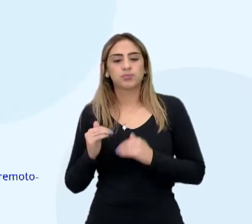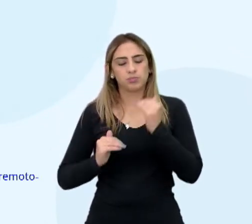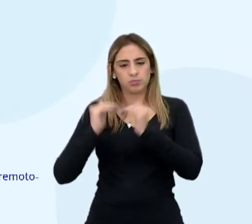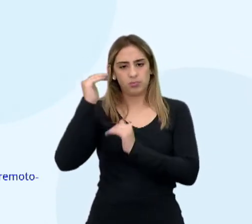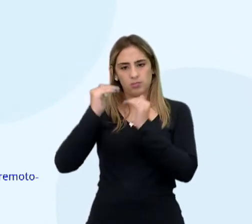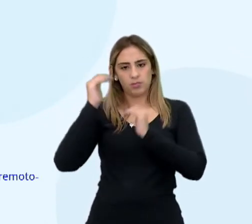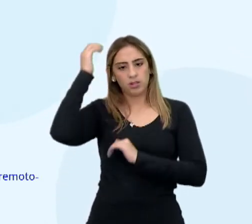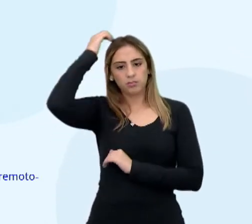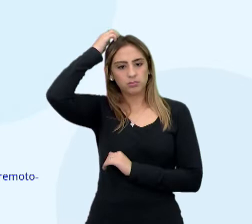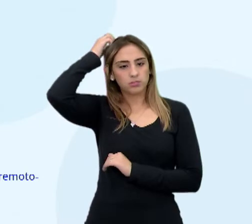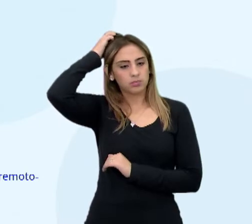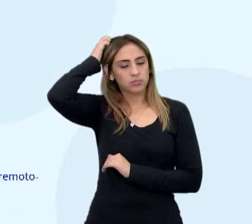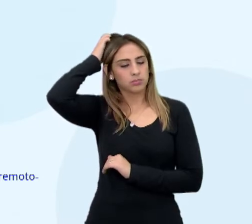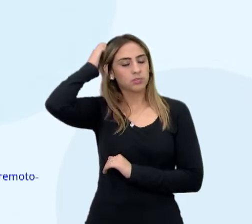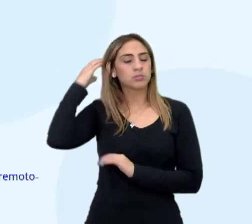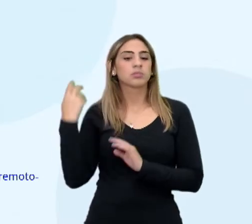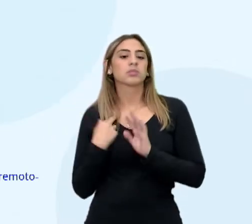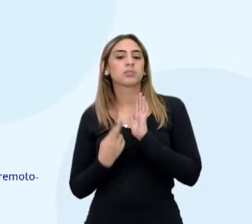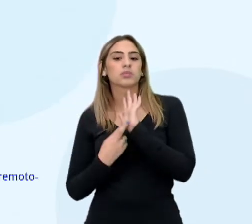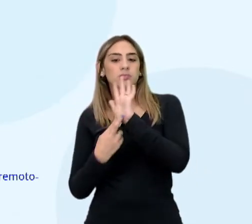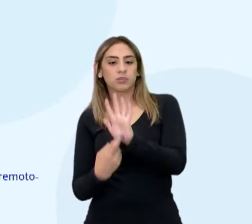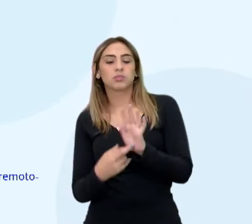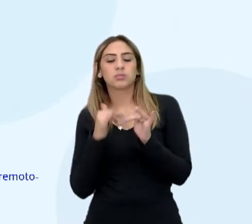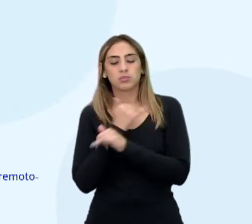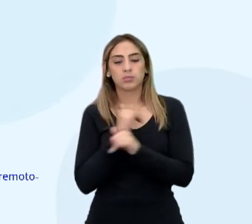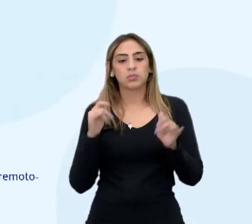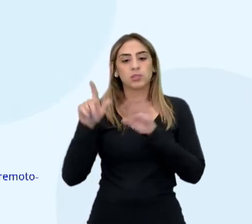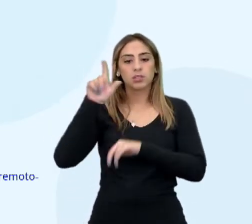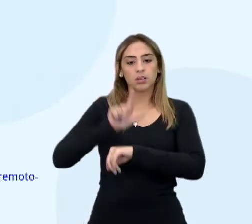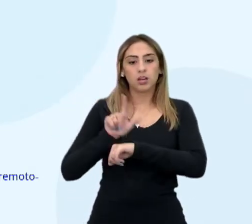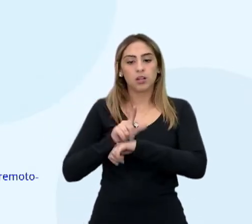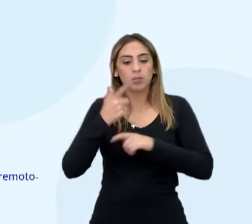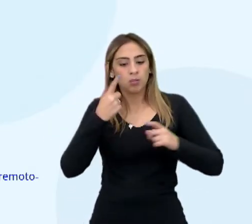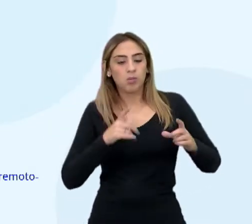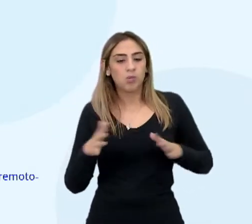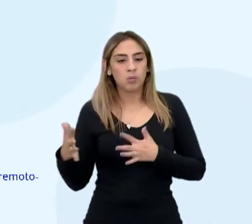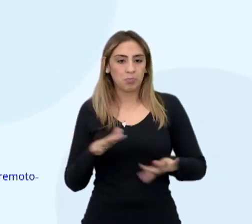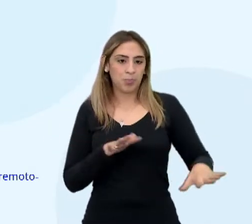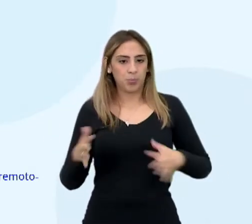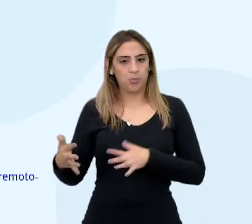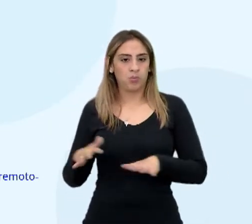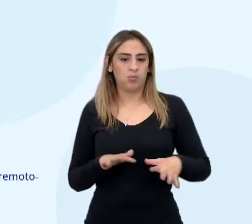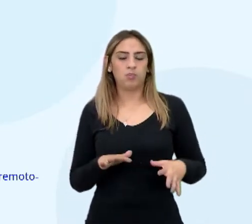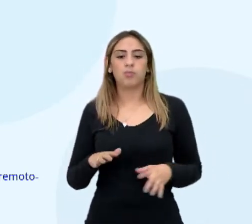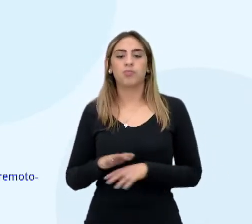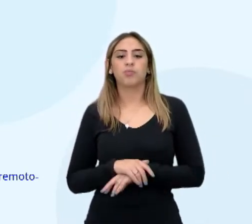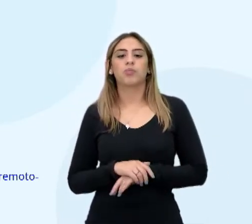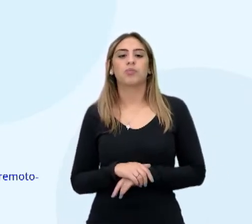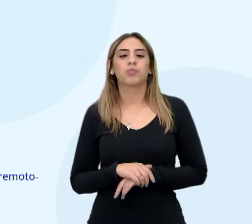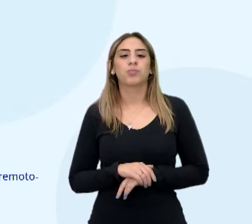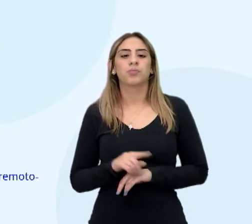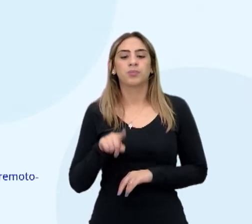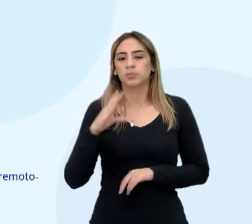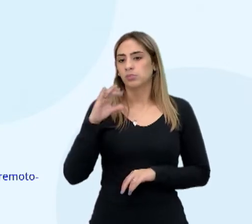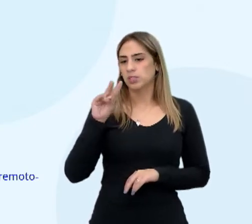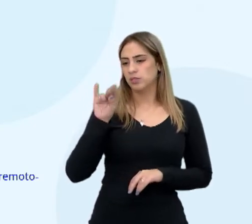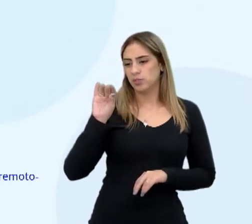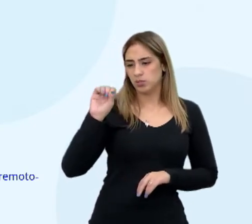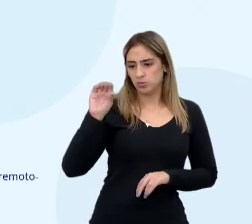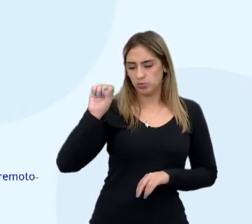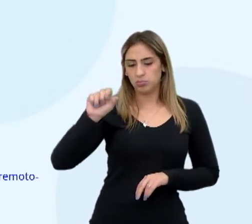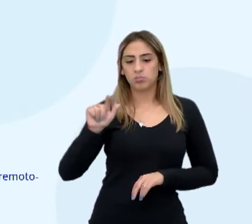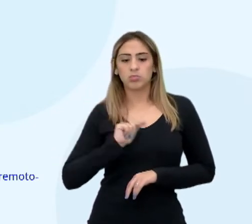Richter representa a energia sísmica liberada por um terremoto. Os eventos sísmicos